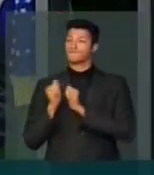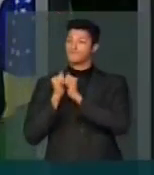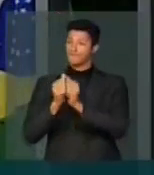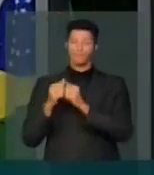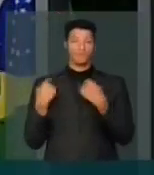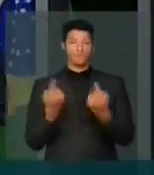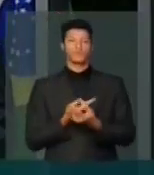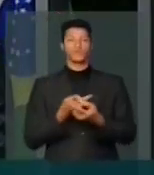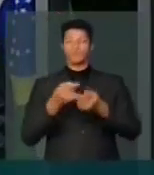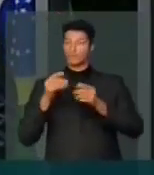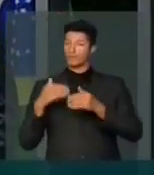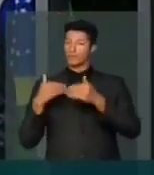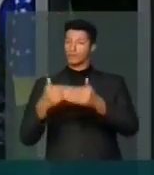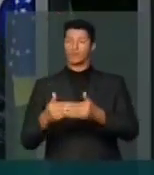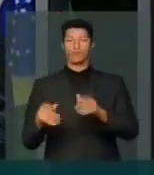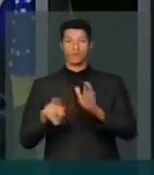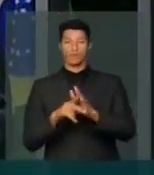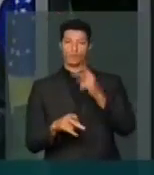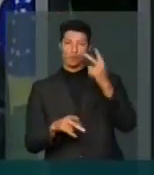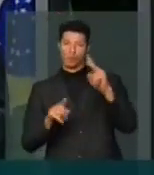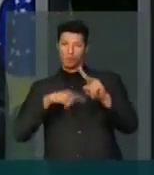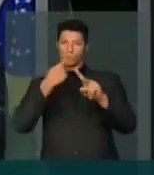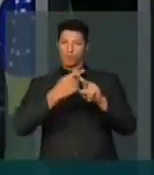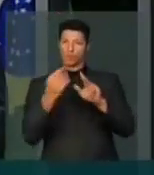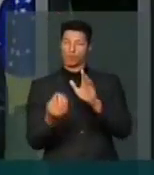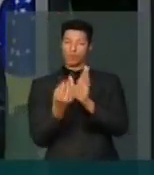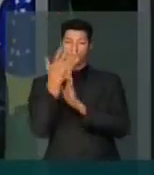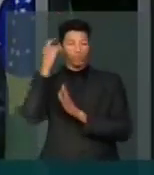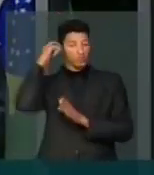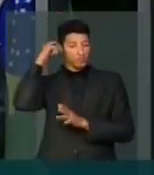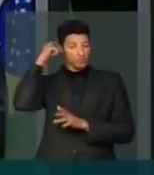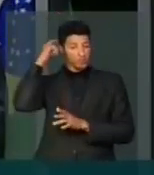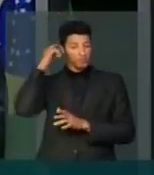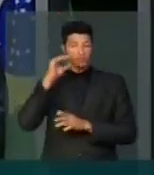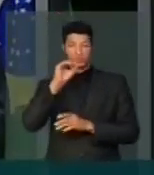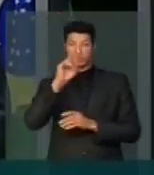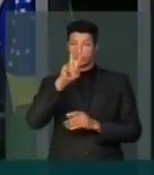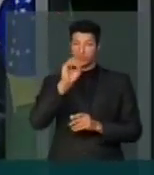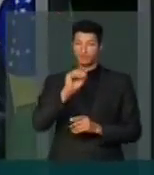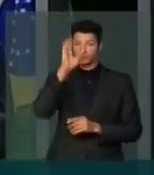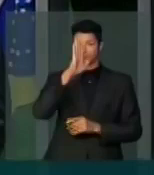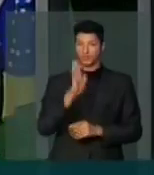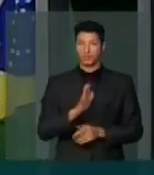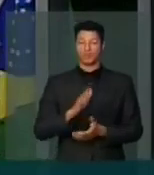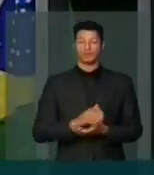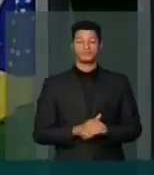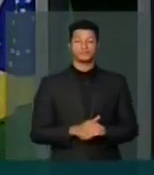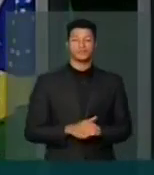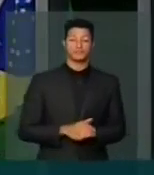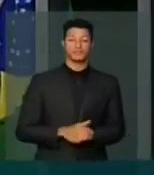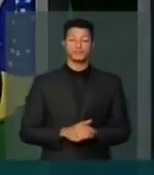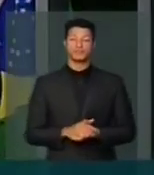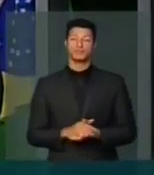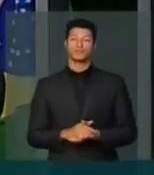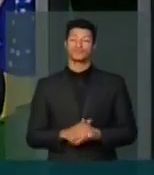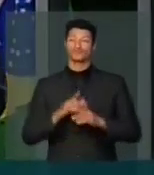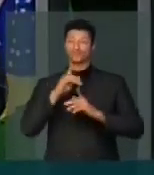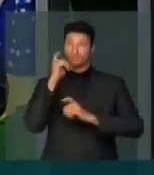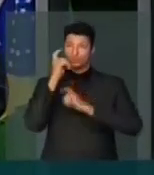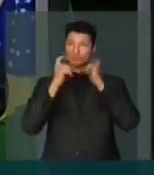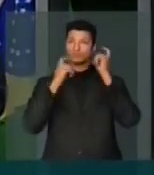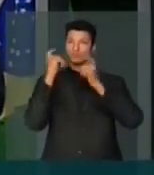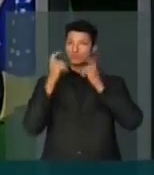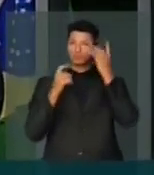acompanhou, respectivamente as duas maiores produtoras de ovos no Brasil, a grande preocupação